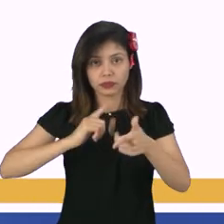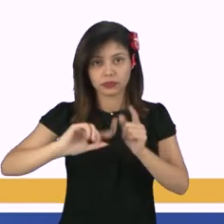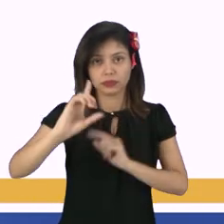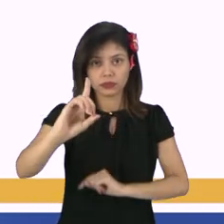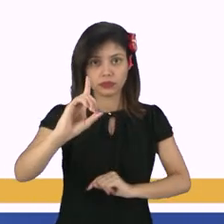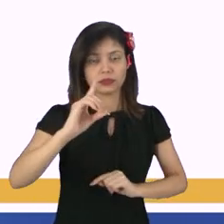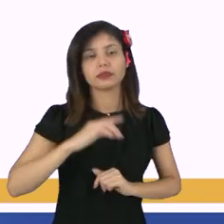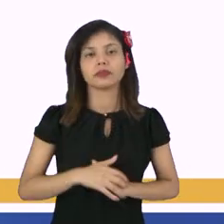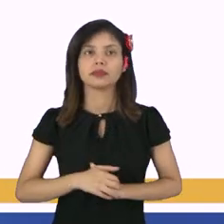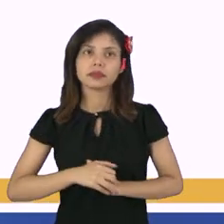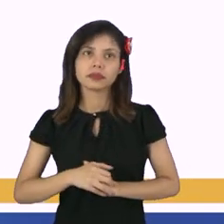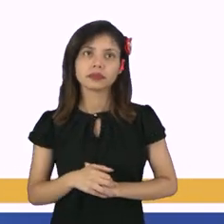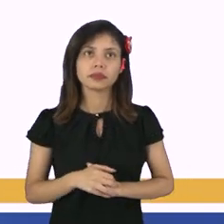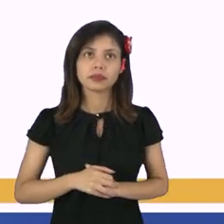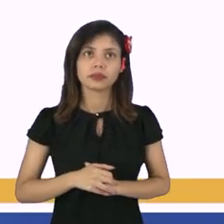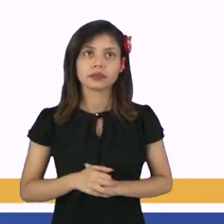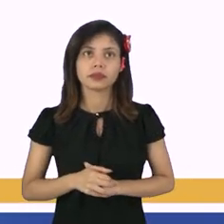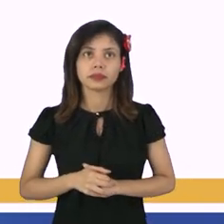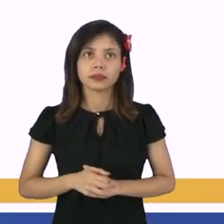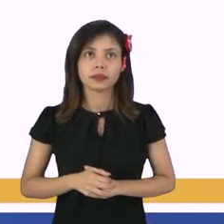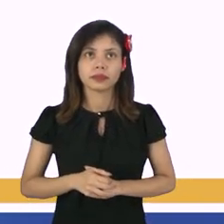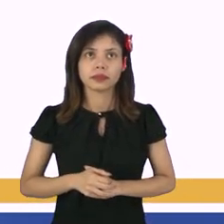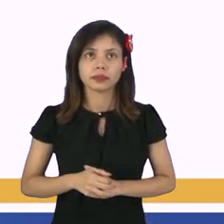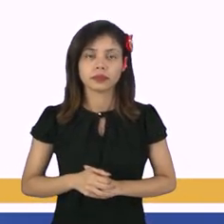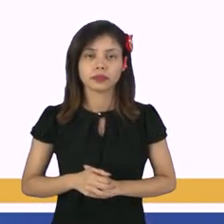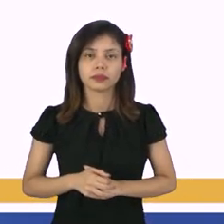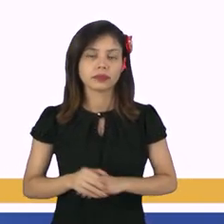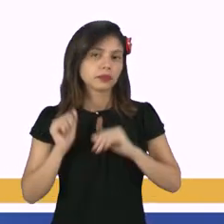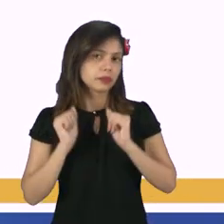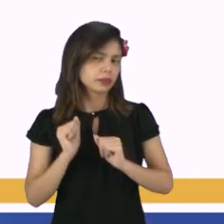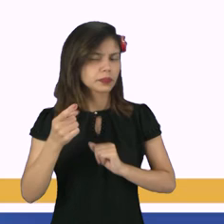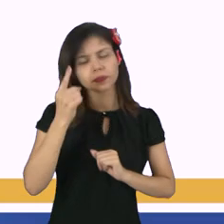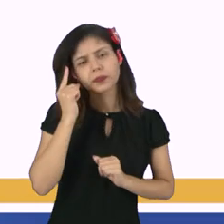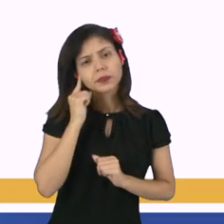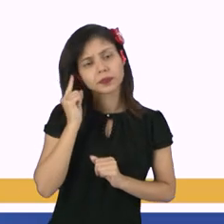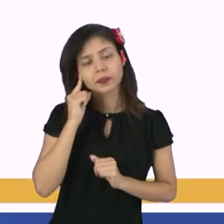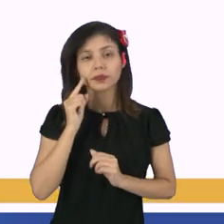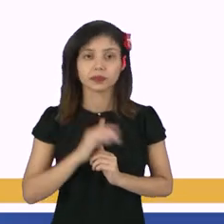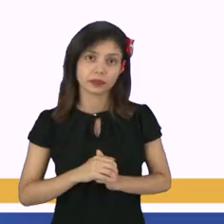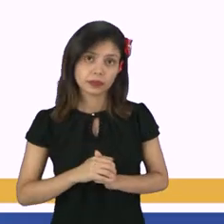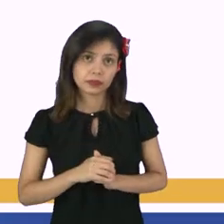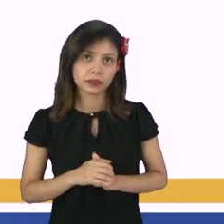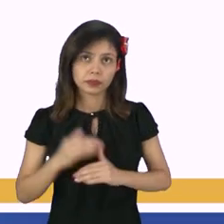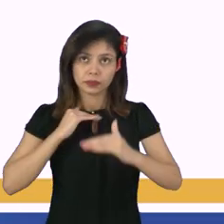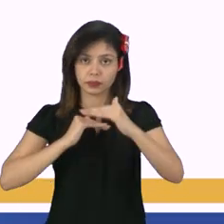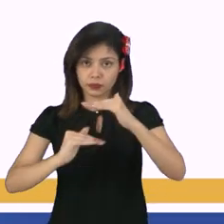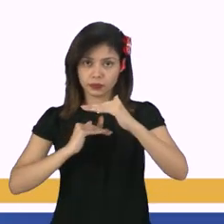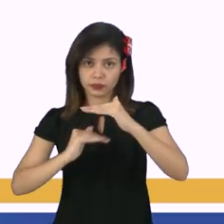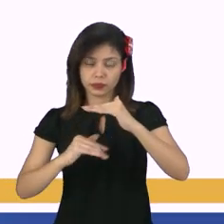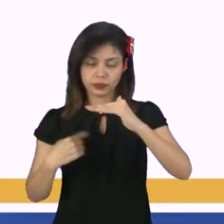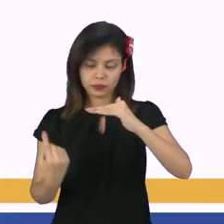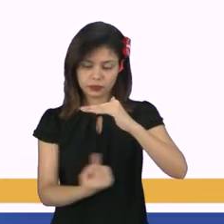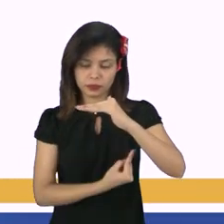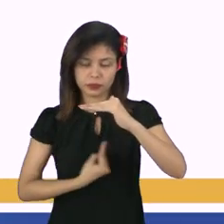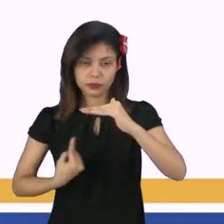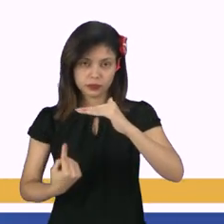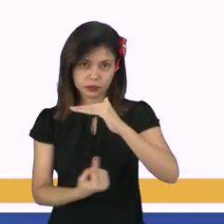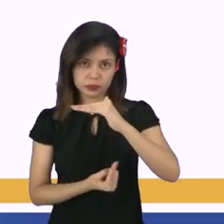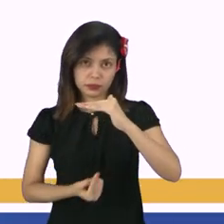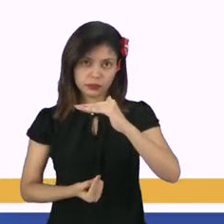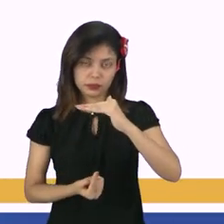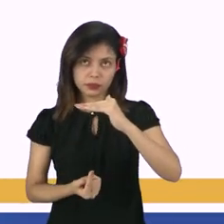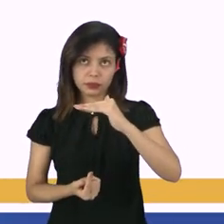a letra de certo você pode pensar ah embaixo eu tenho a ideia de um